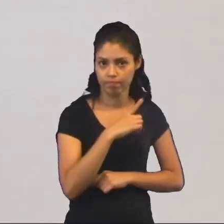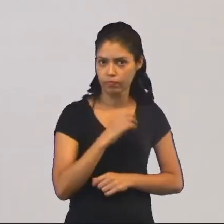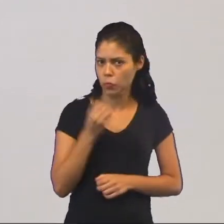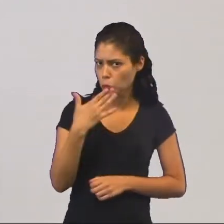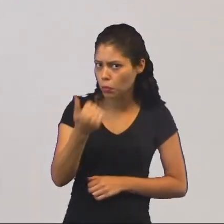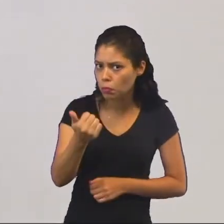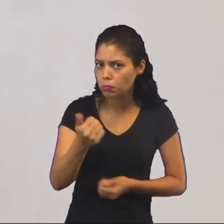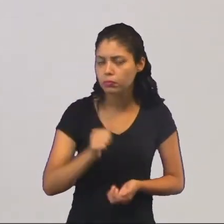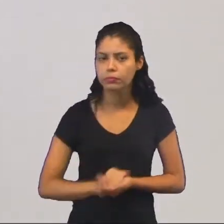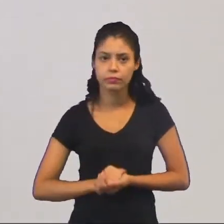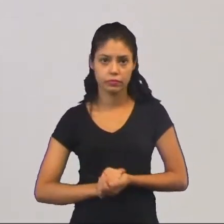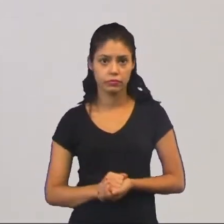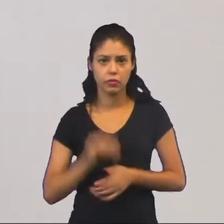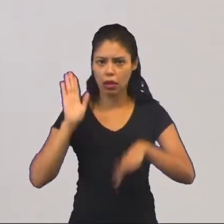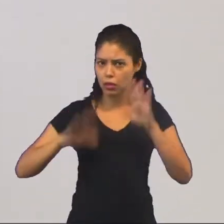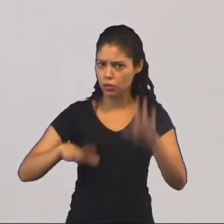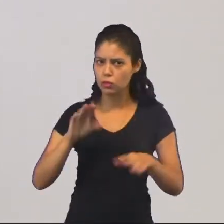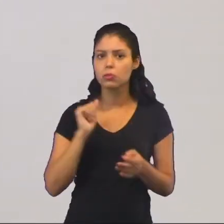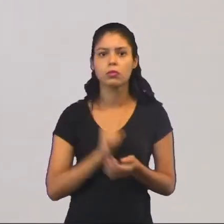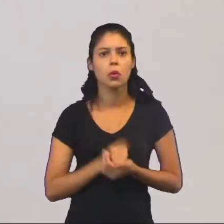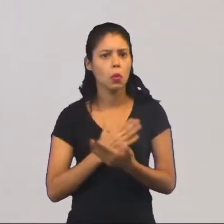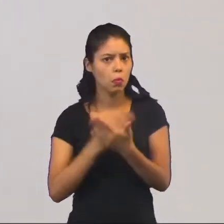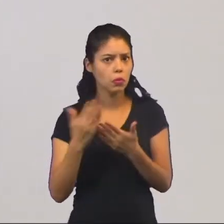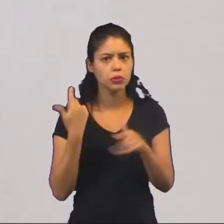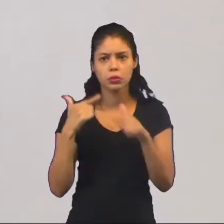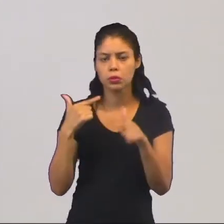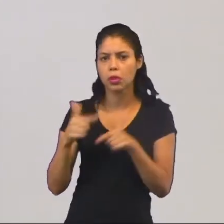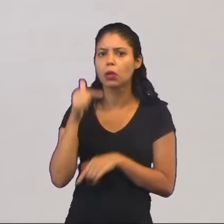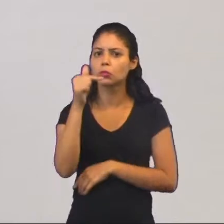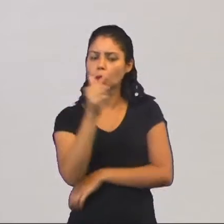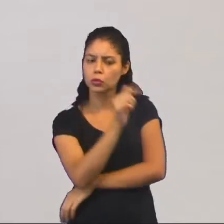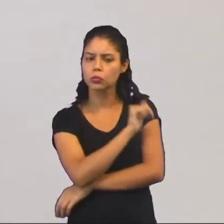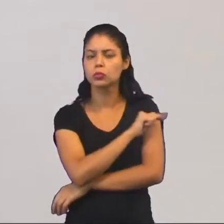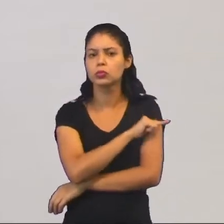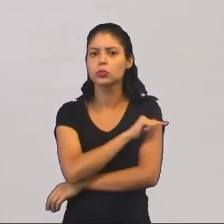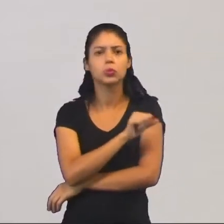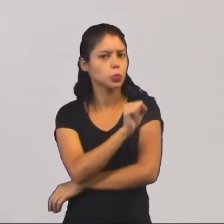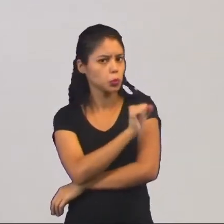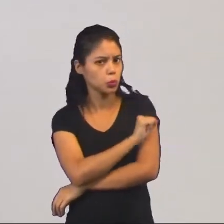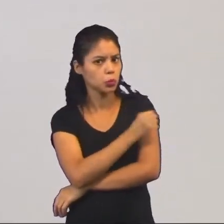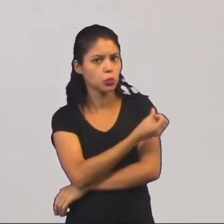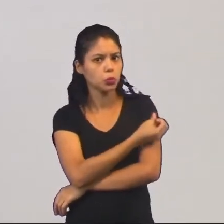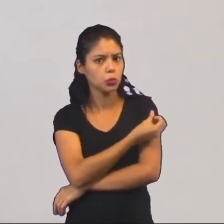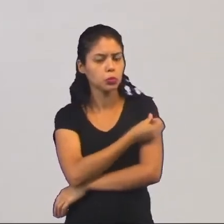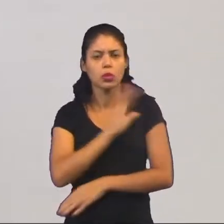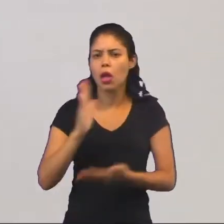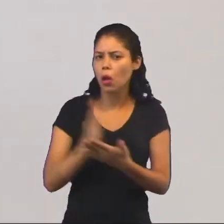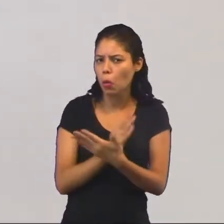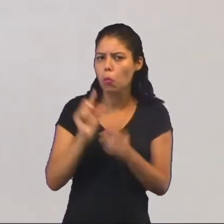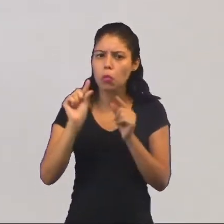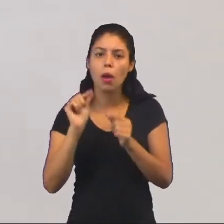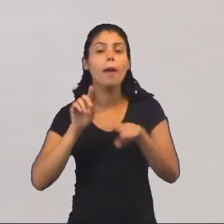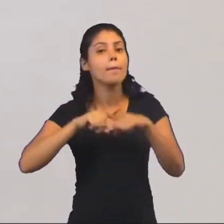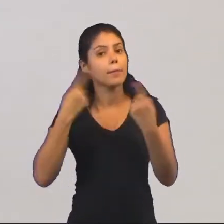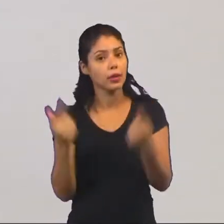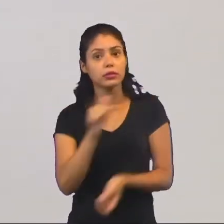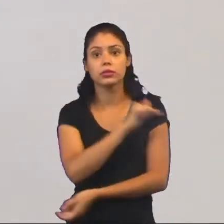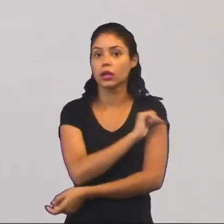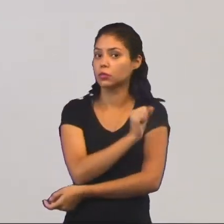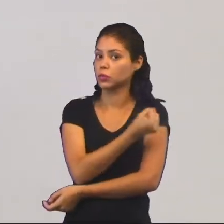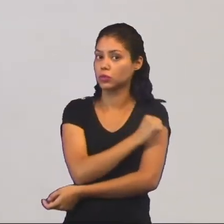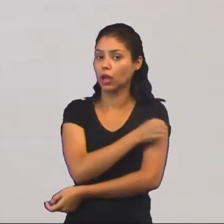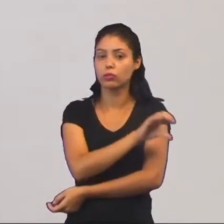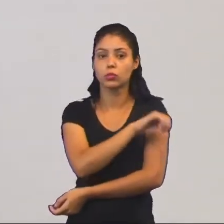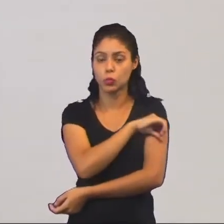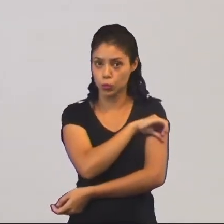tudo bem? Às vezes a gente começa a trabalhar isso no sétimo ano, sexto ano, pouca coisa, mas sétimo,